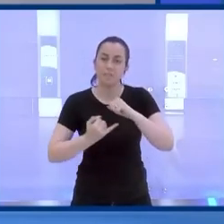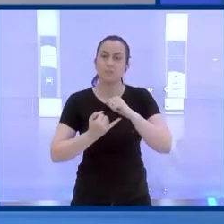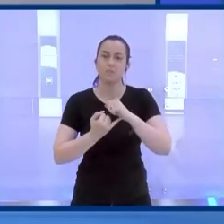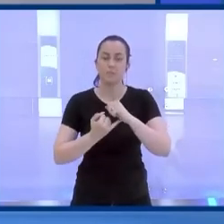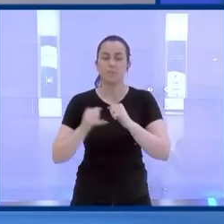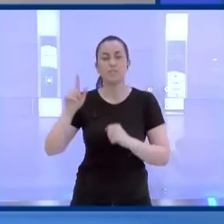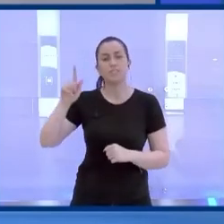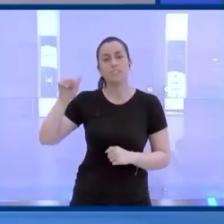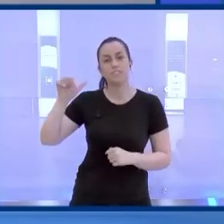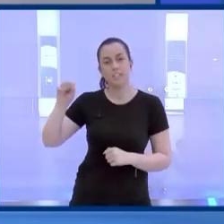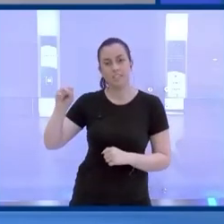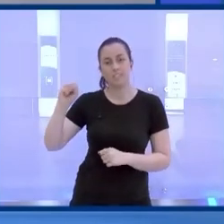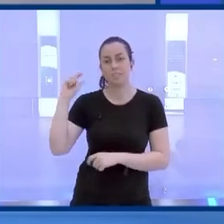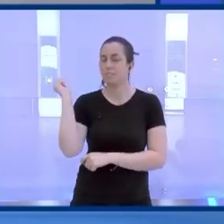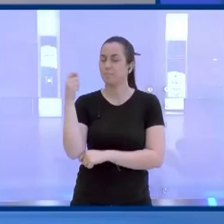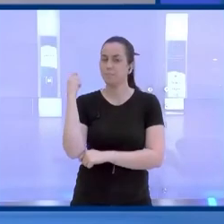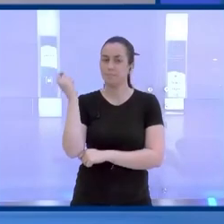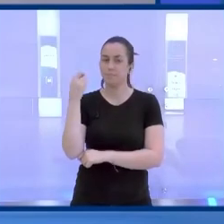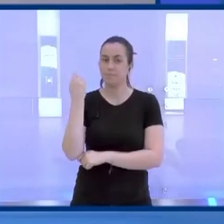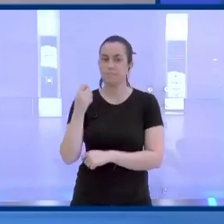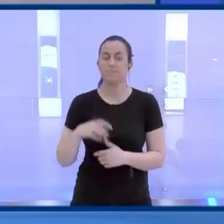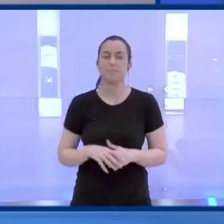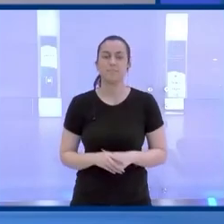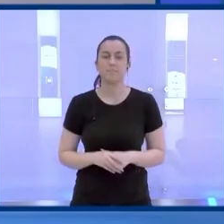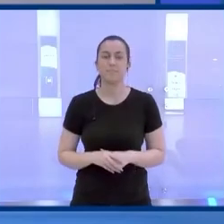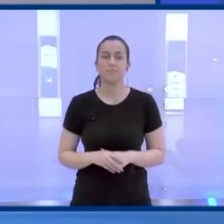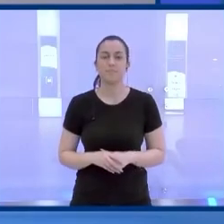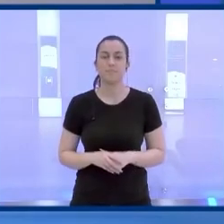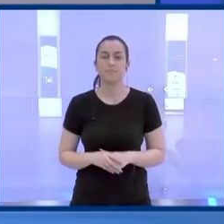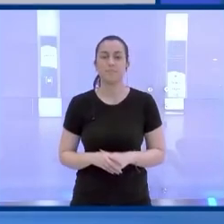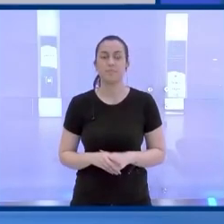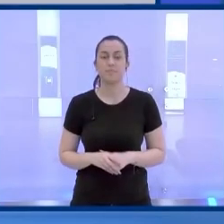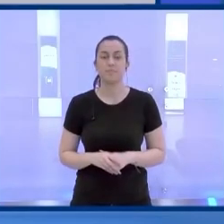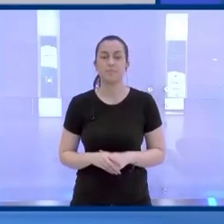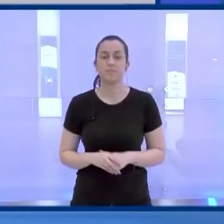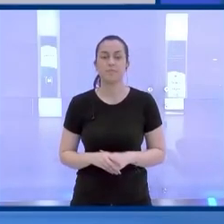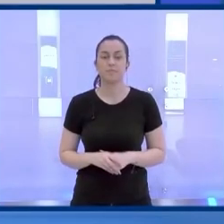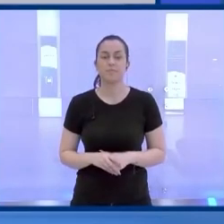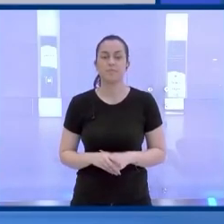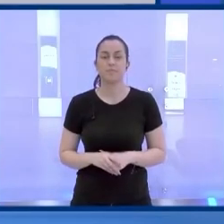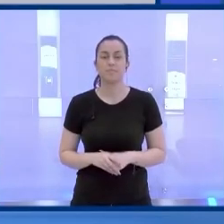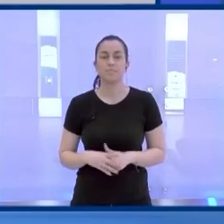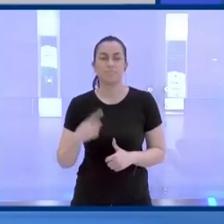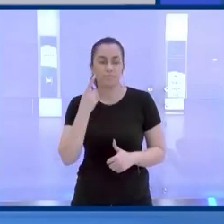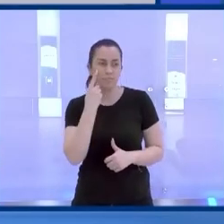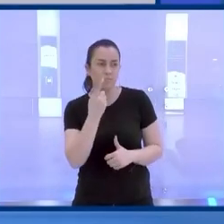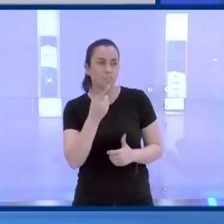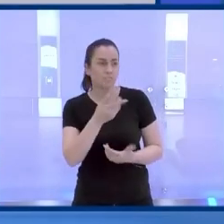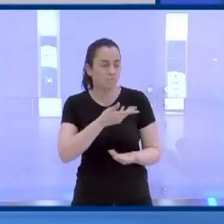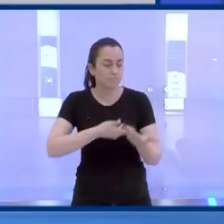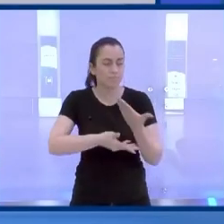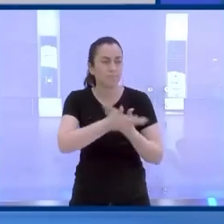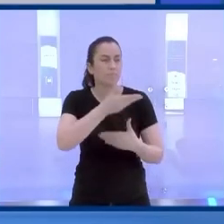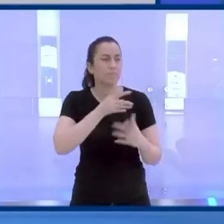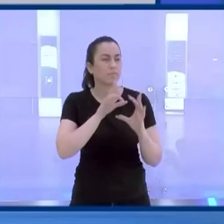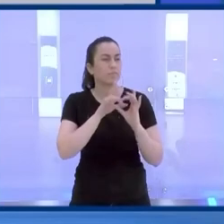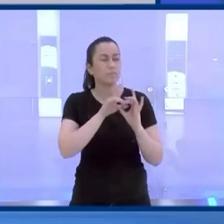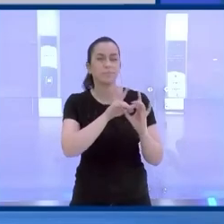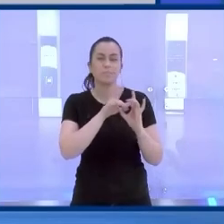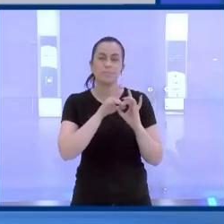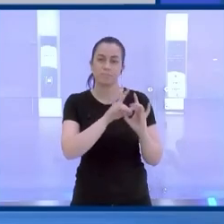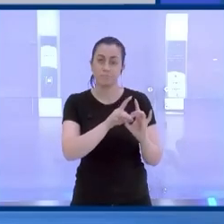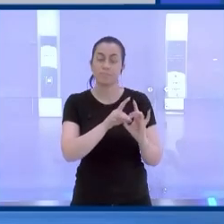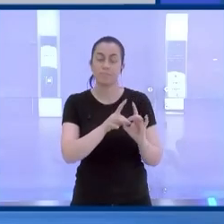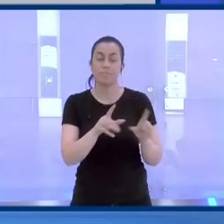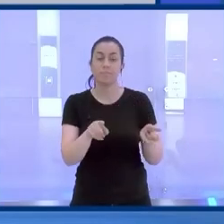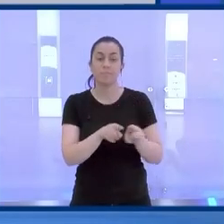Estado do Rio Grande do Sul. Esse vetor de crescimento se dá por uma conexão de um número maior de clientes e